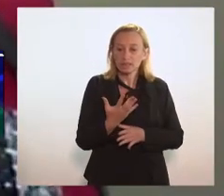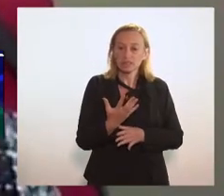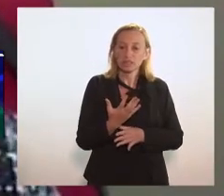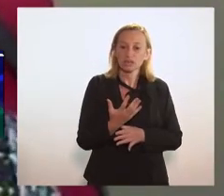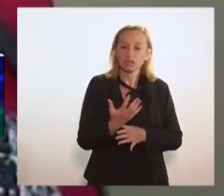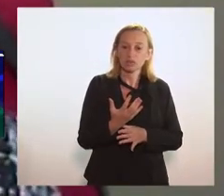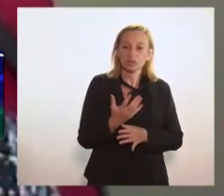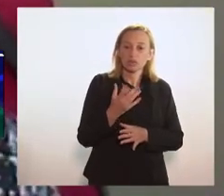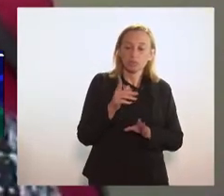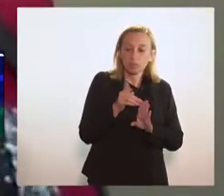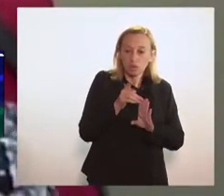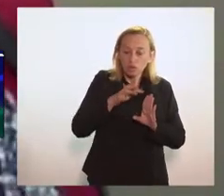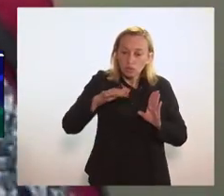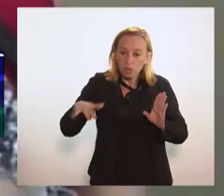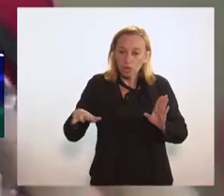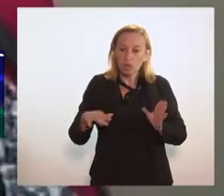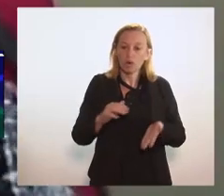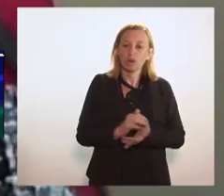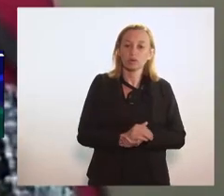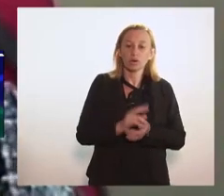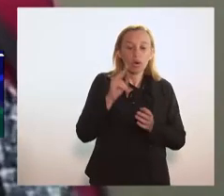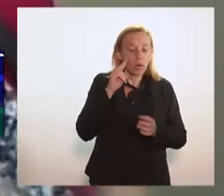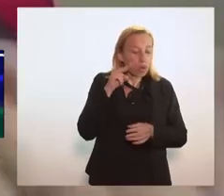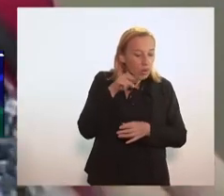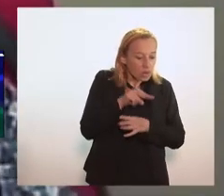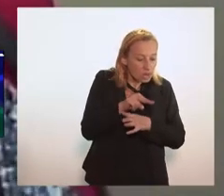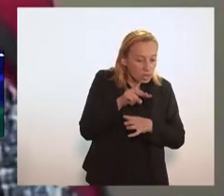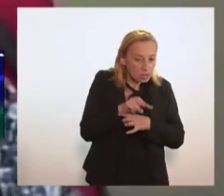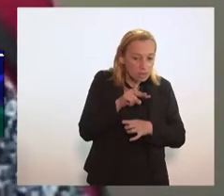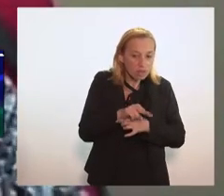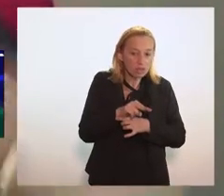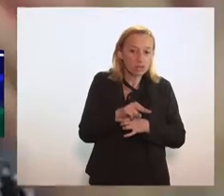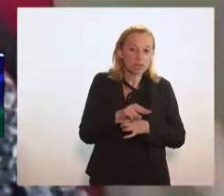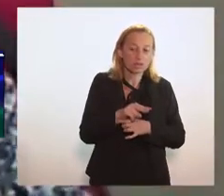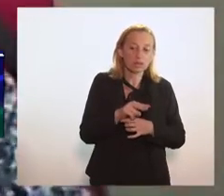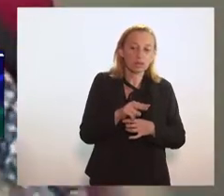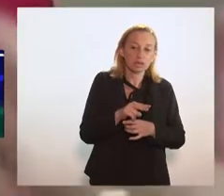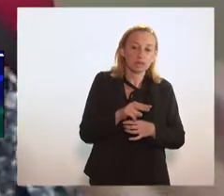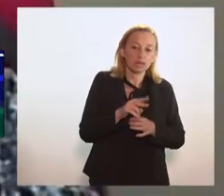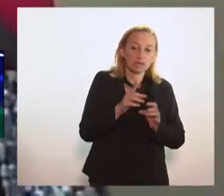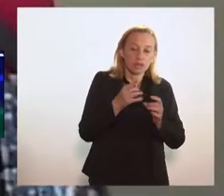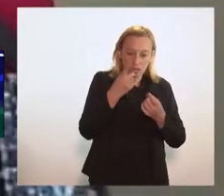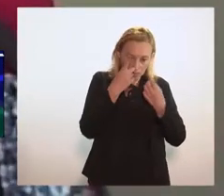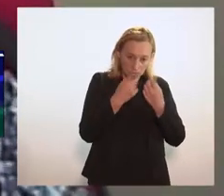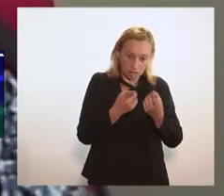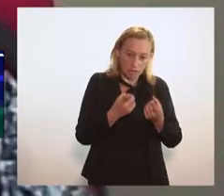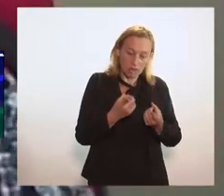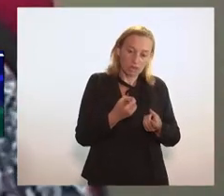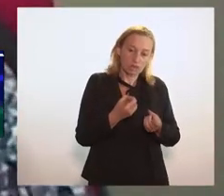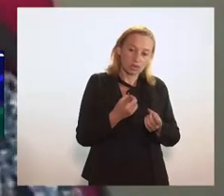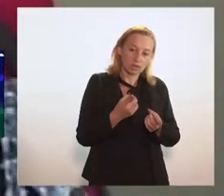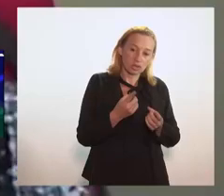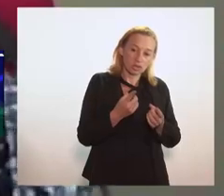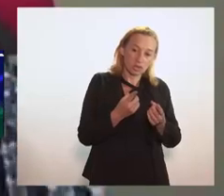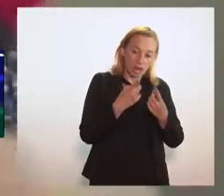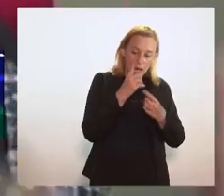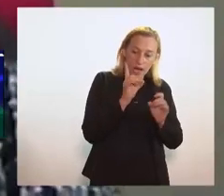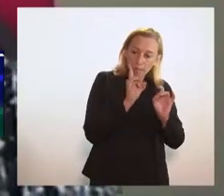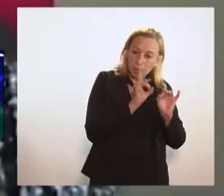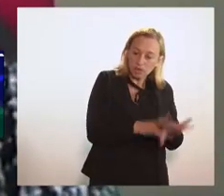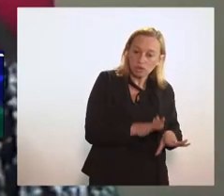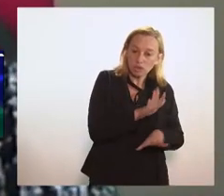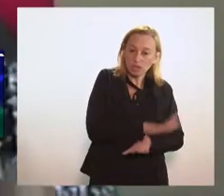um protocolo, sobretudo olhando aí para a questão dos maus tratos, da evasão escolar, mas